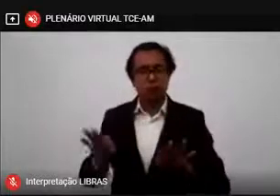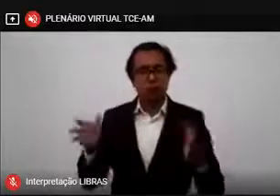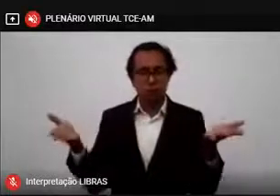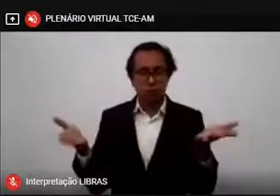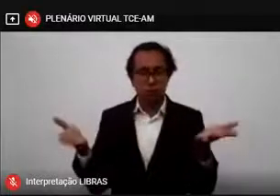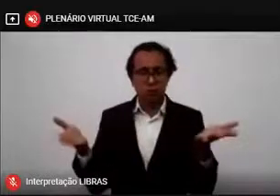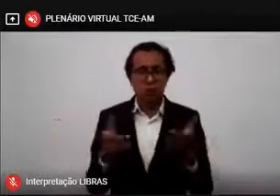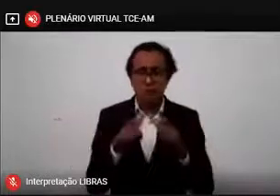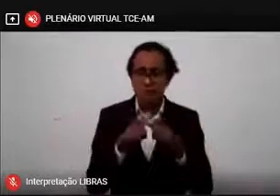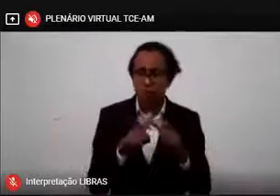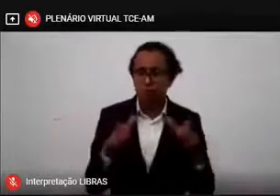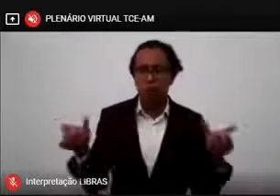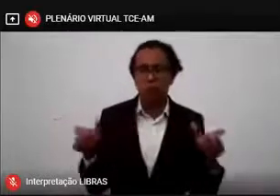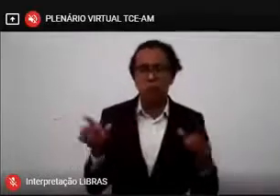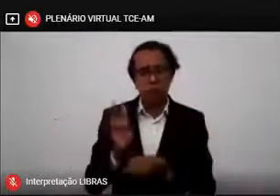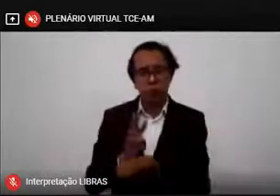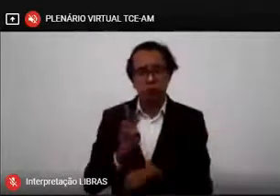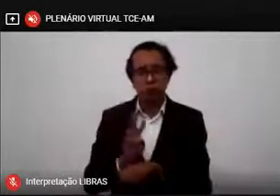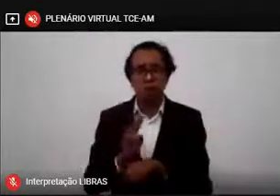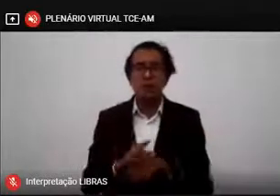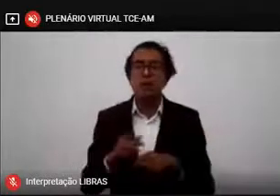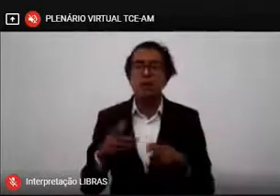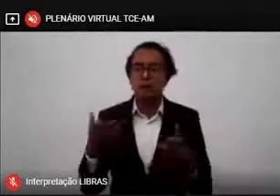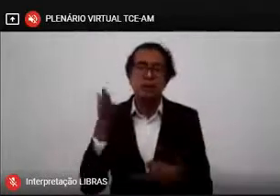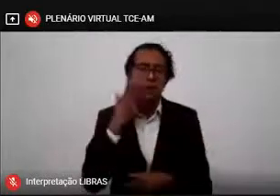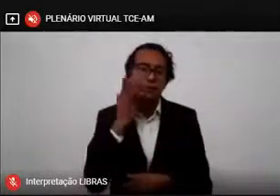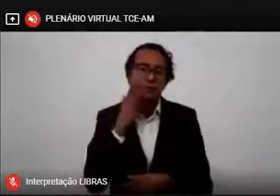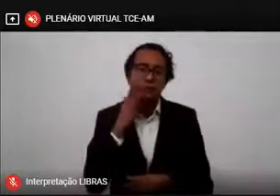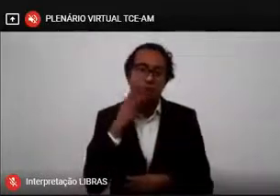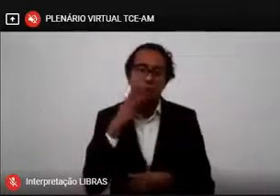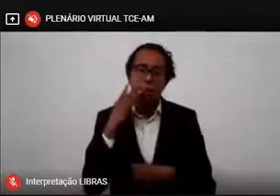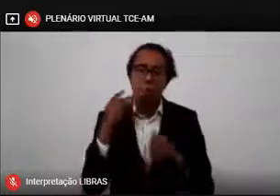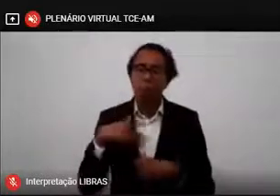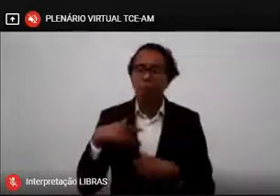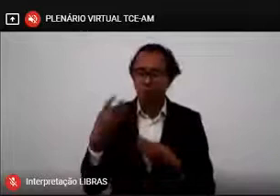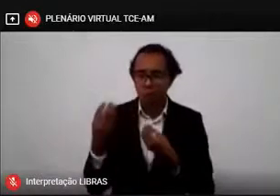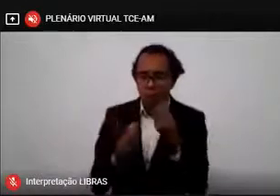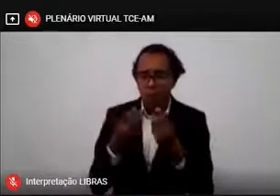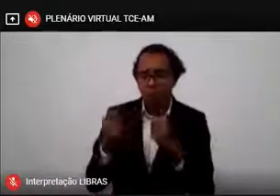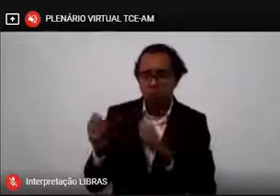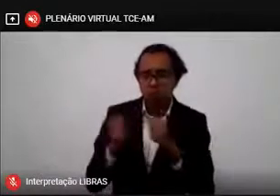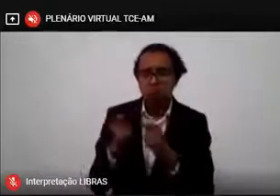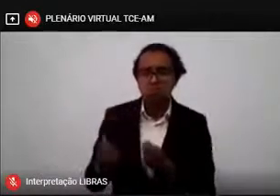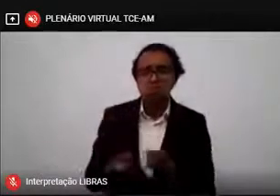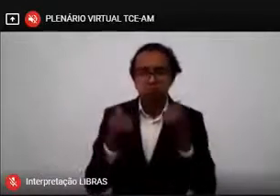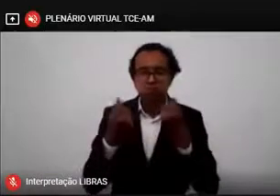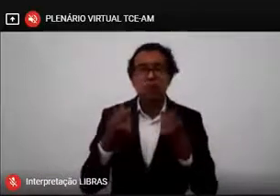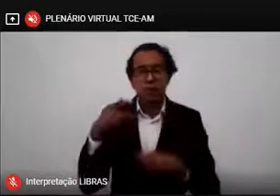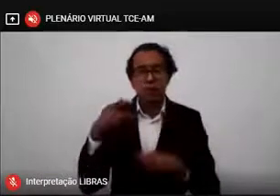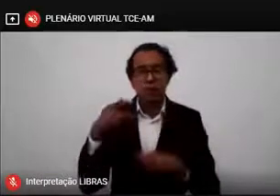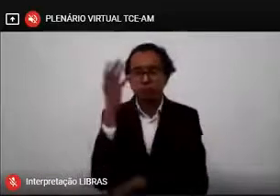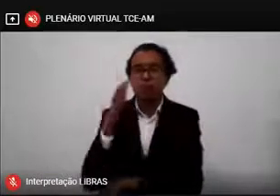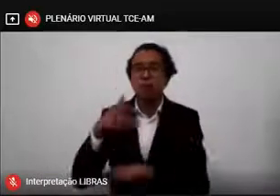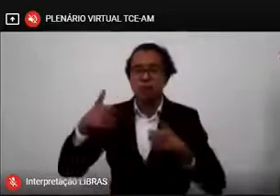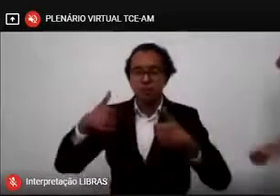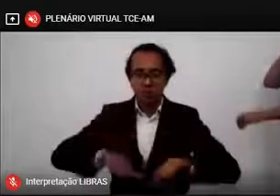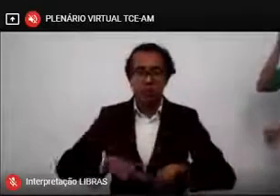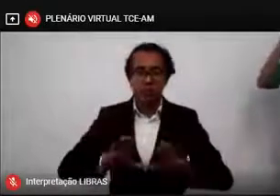biodiversidade do planeta, e o grande potencial da Amazônia, inclusive econômico, está na floresta em pé. O próximo.